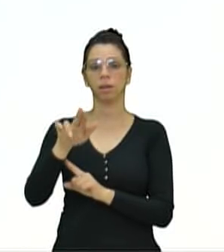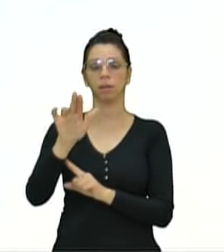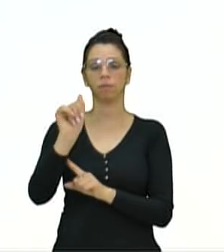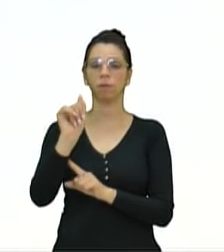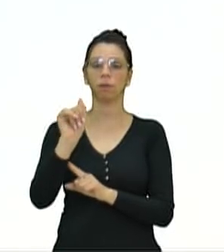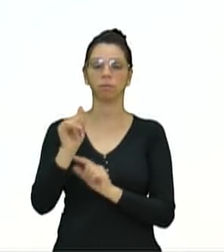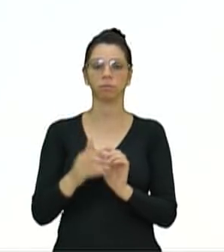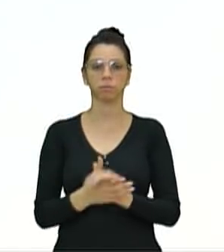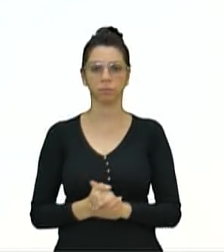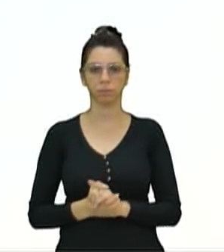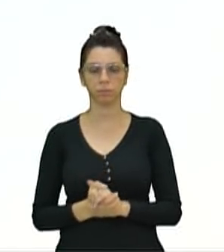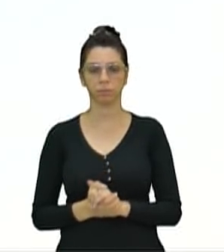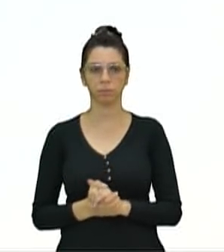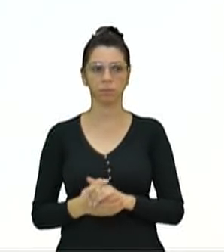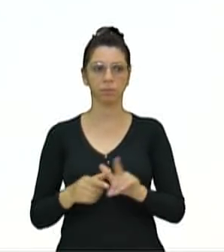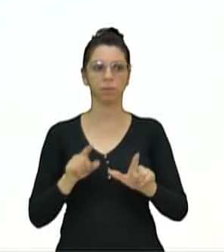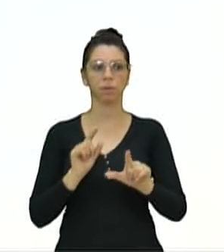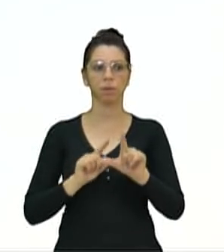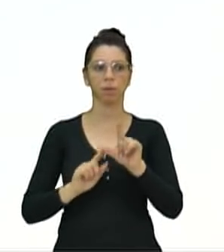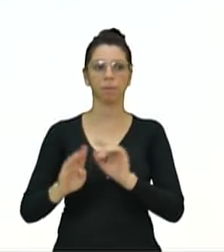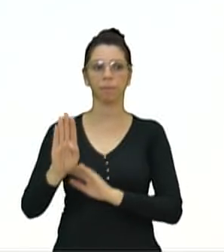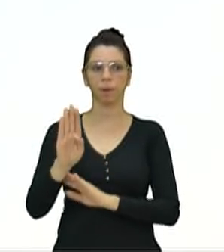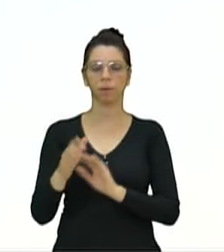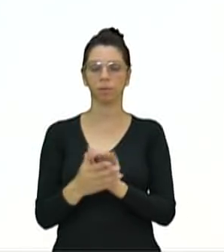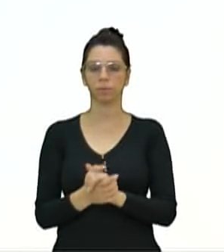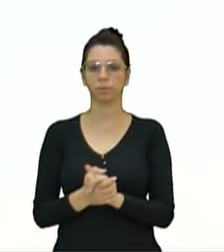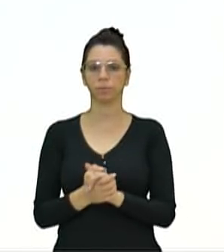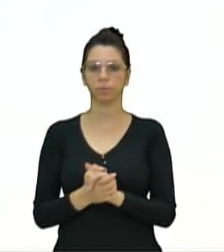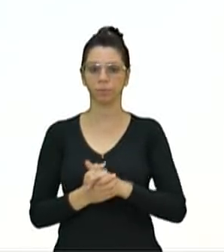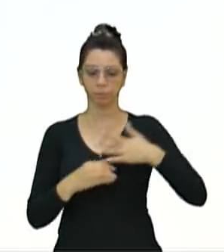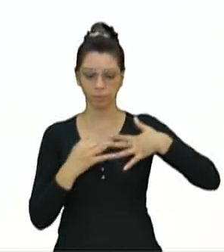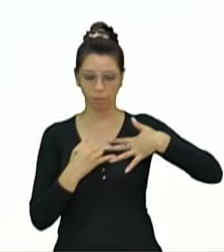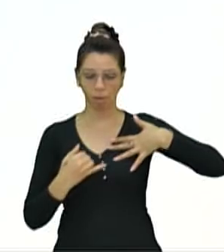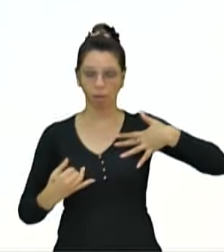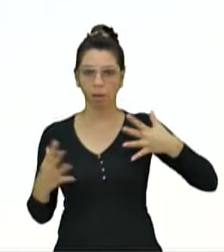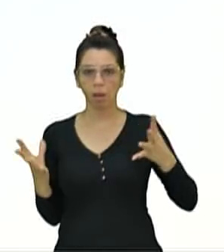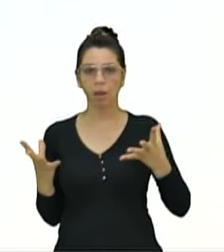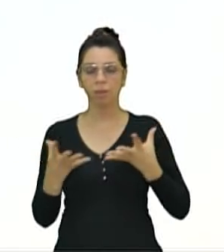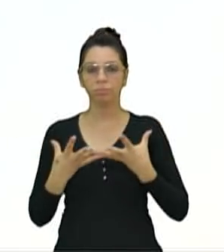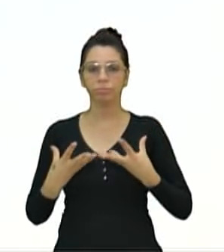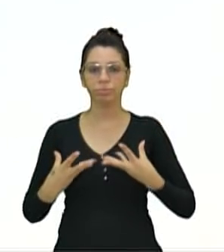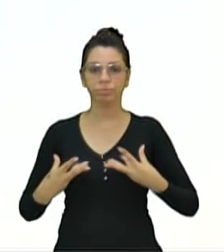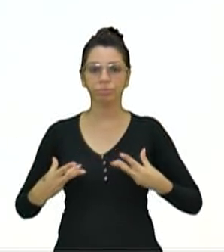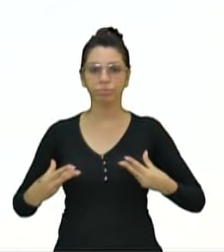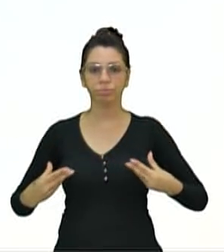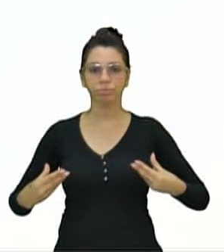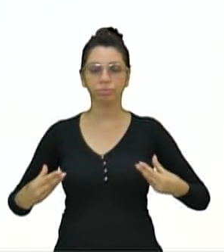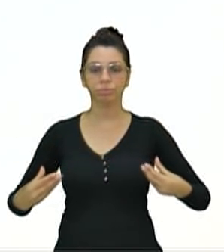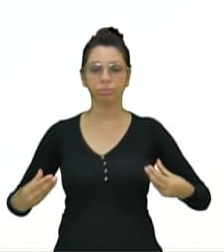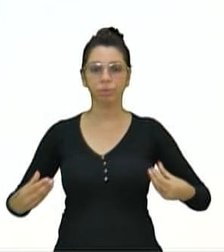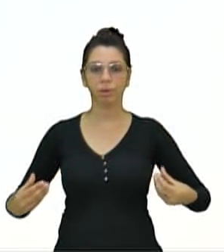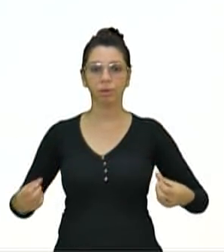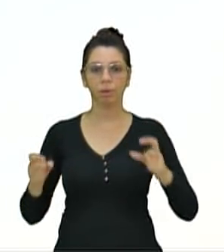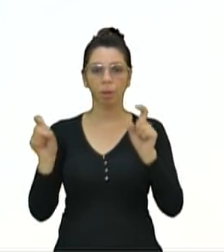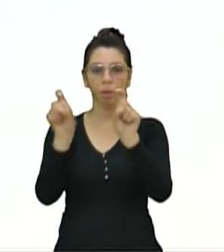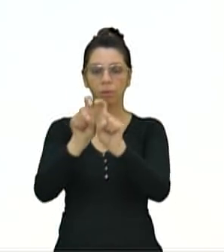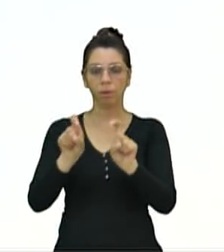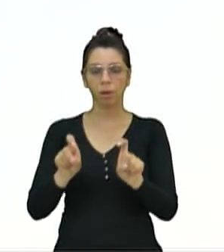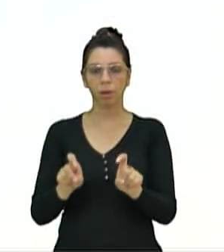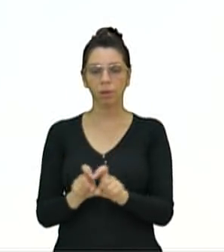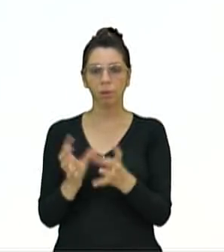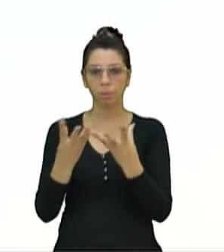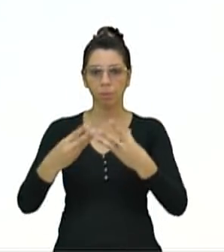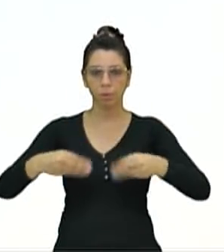A B, sobre o sistema linfático, tá certo que ele filtra organismos nocivos à saúde? A